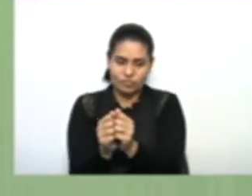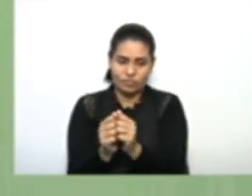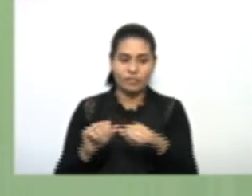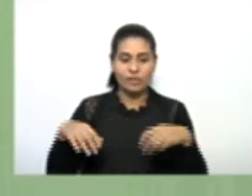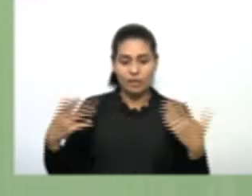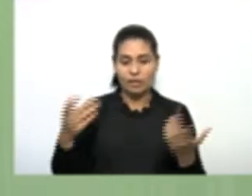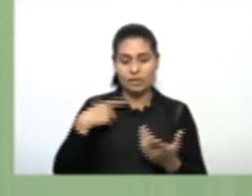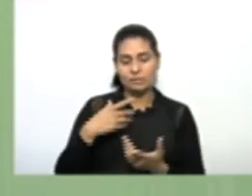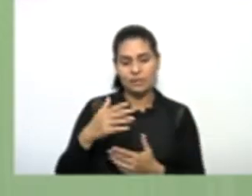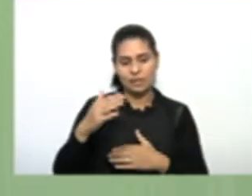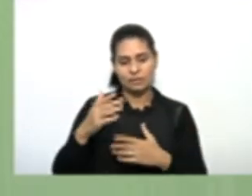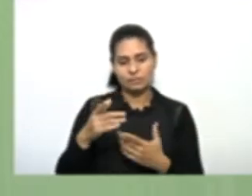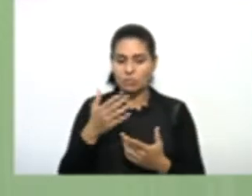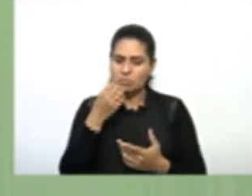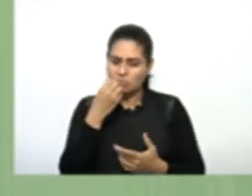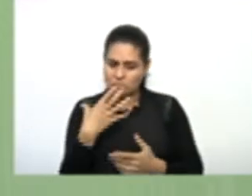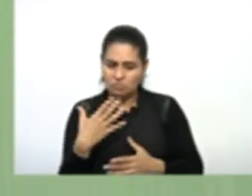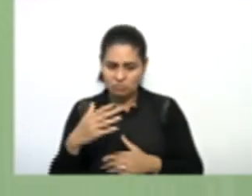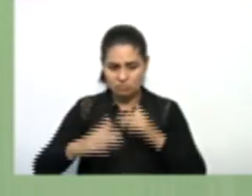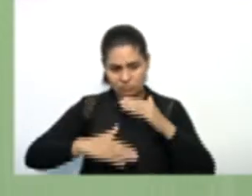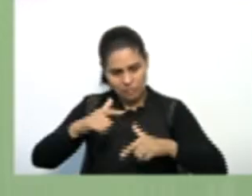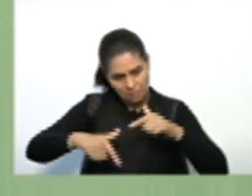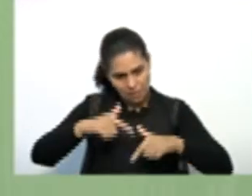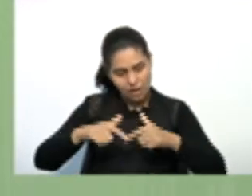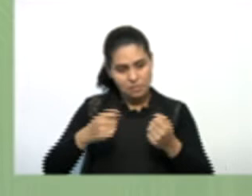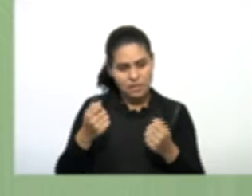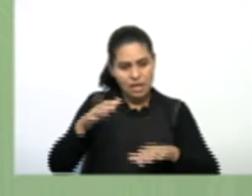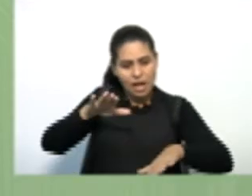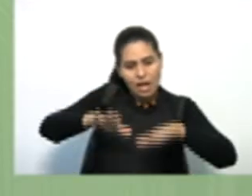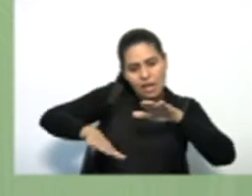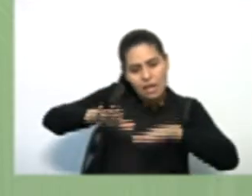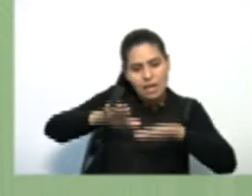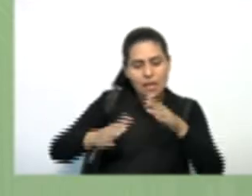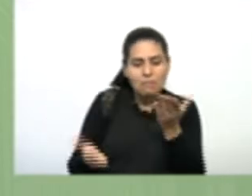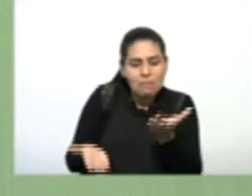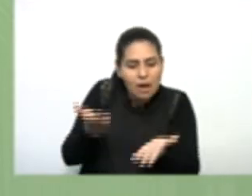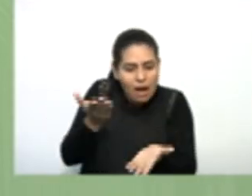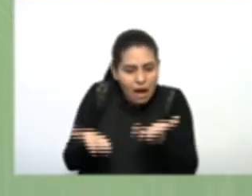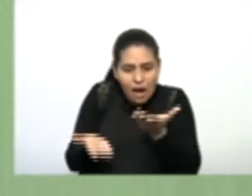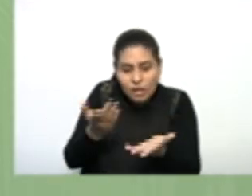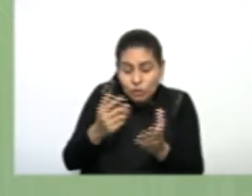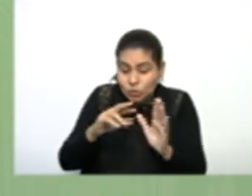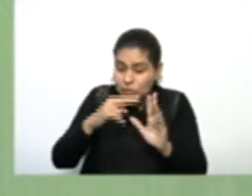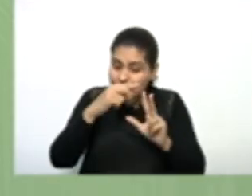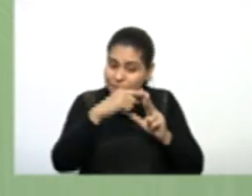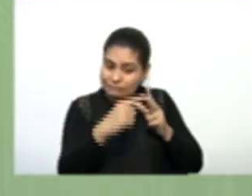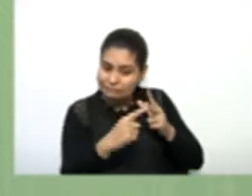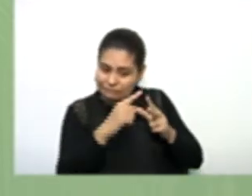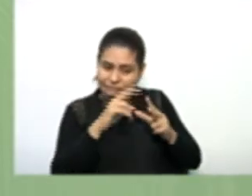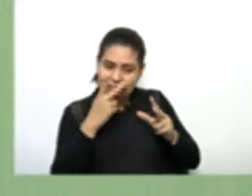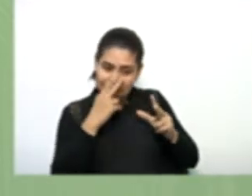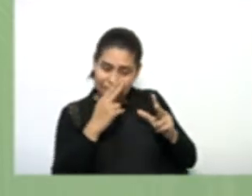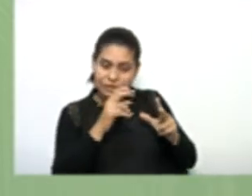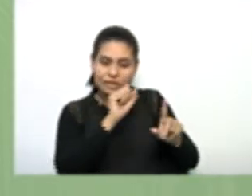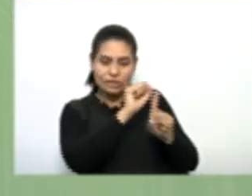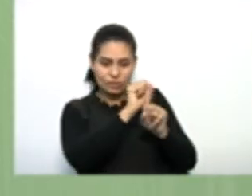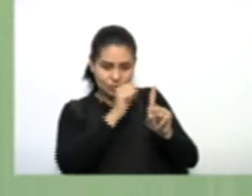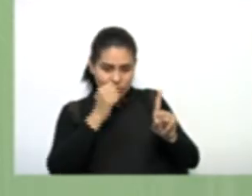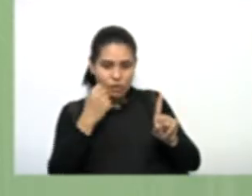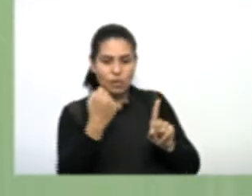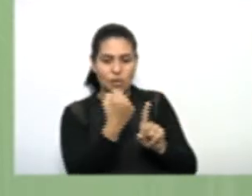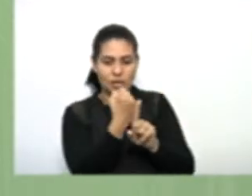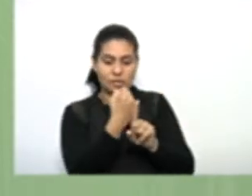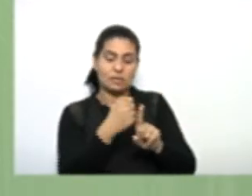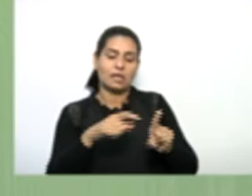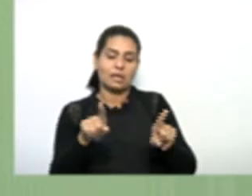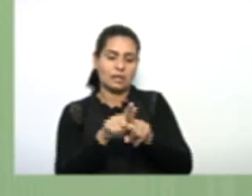Logo, para desempenhar bem o seu papel, ela deverá equilibrar essa dupla característica de ser social e de